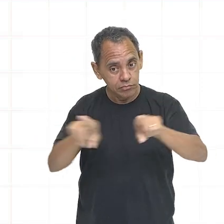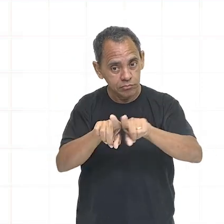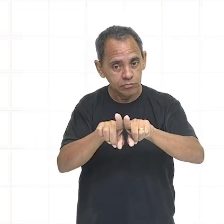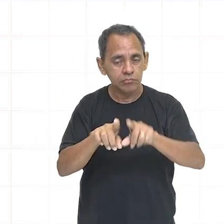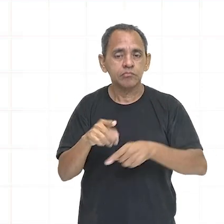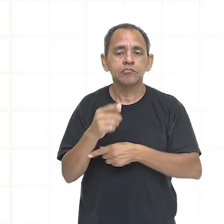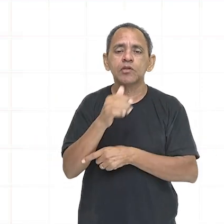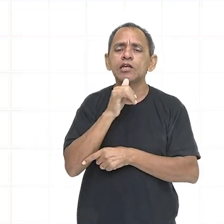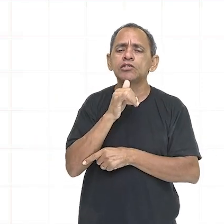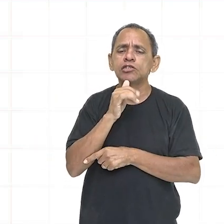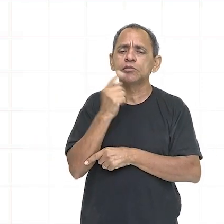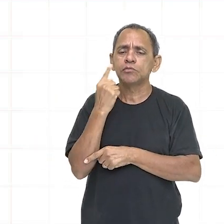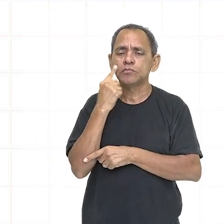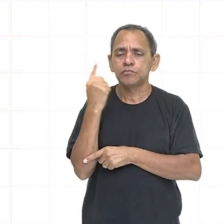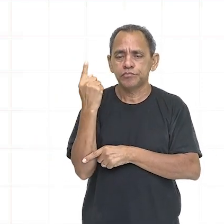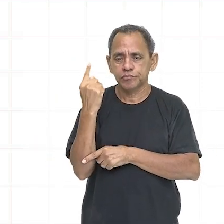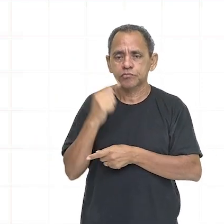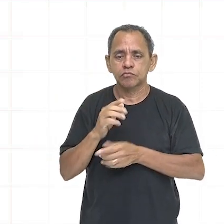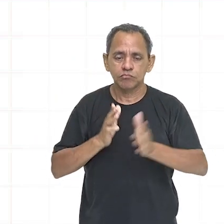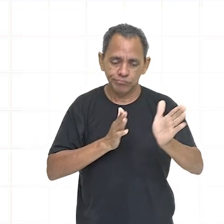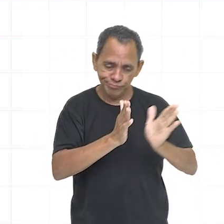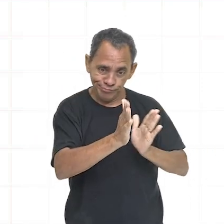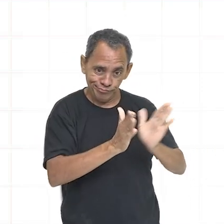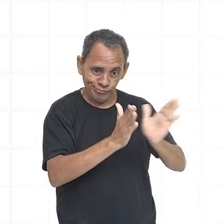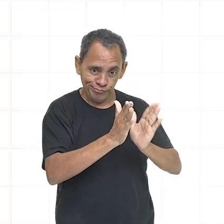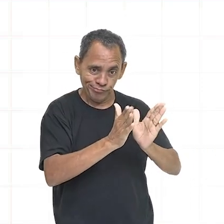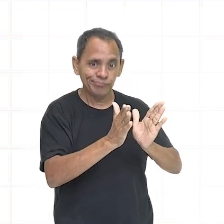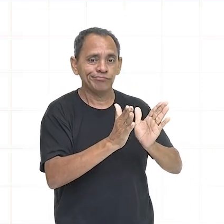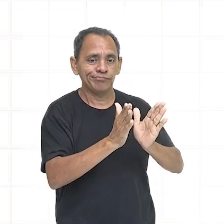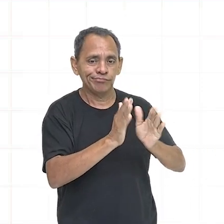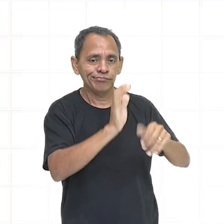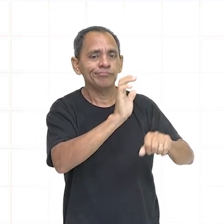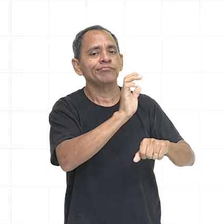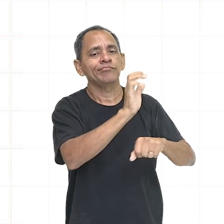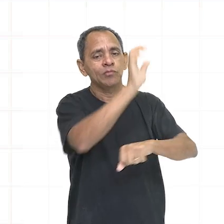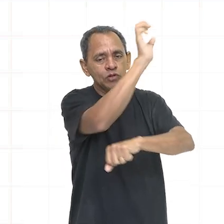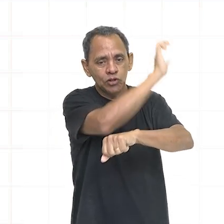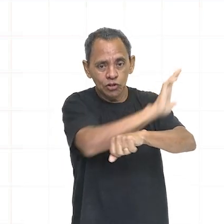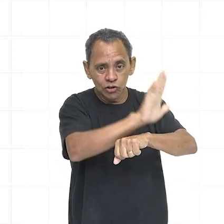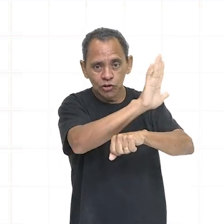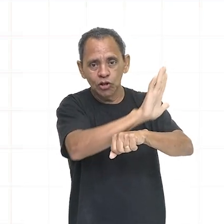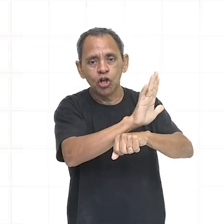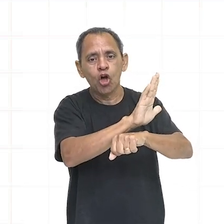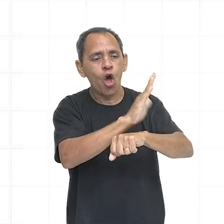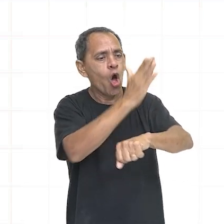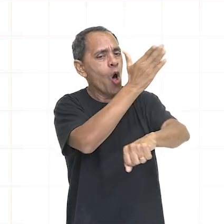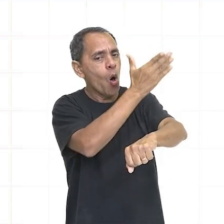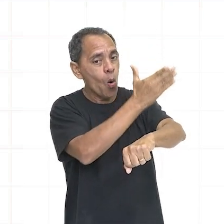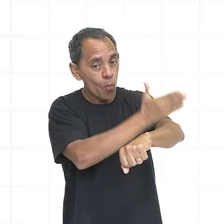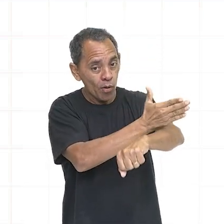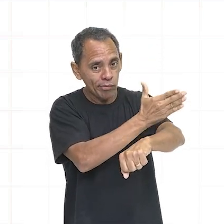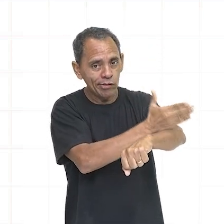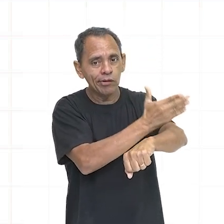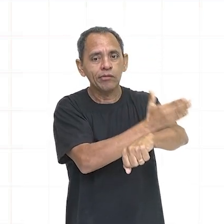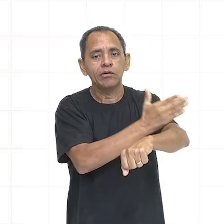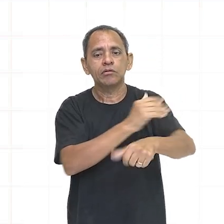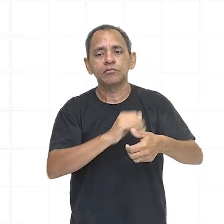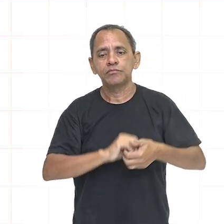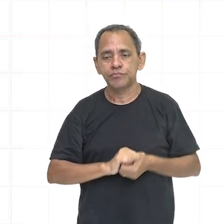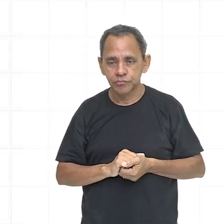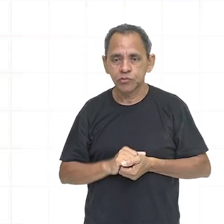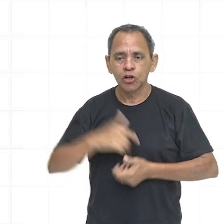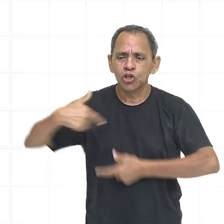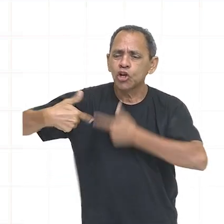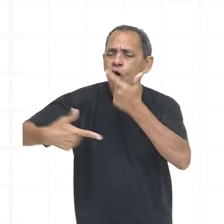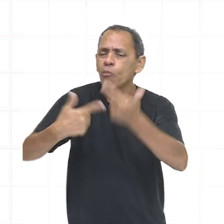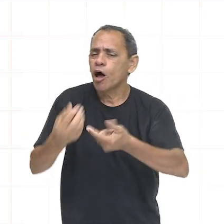nós vamos estudar vai ser aí no período da Europa medieval, gente, onde o trabalho ele era visto como